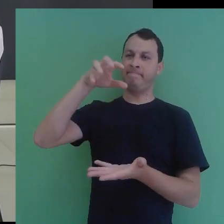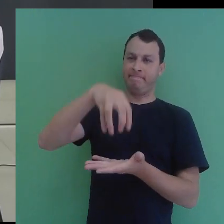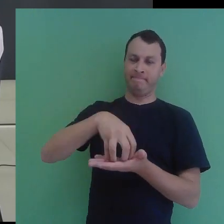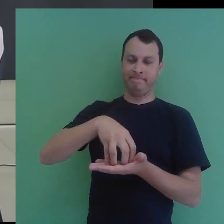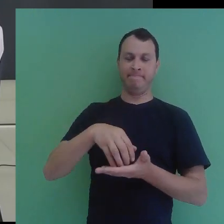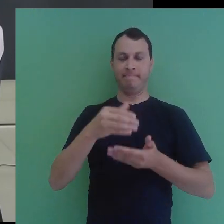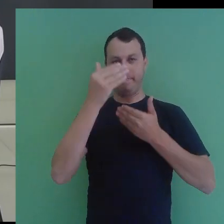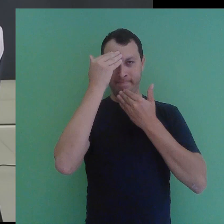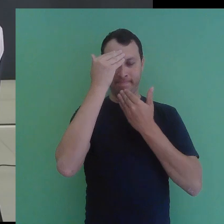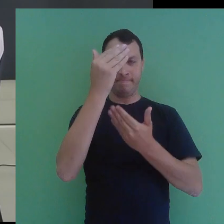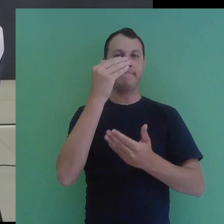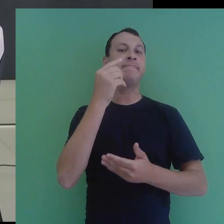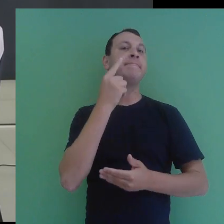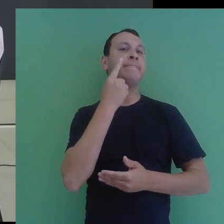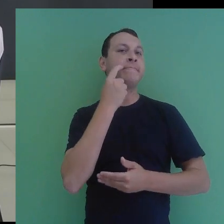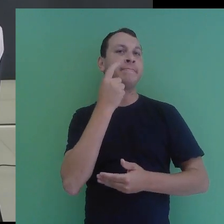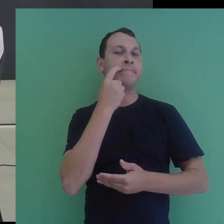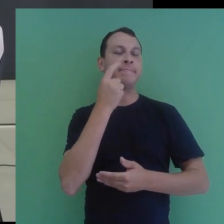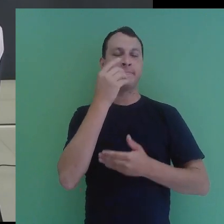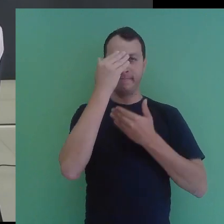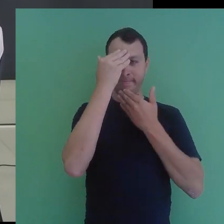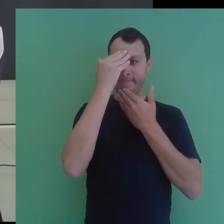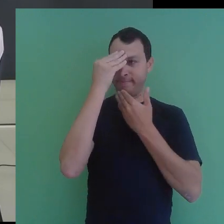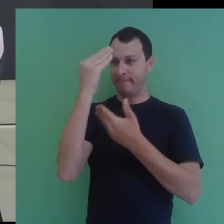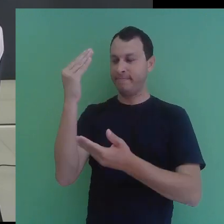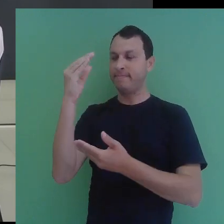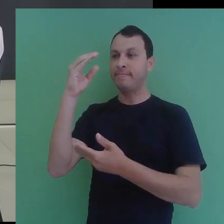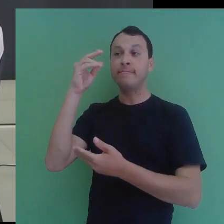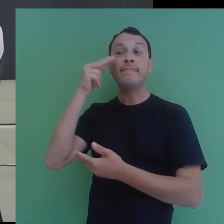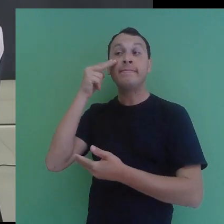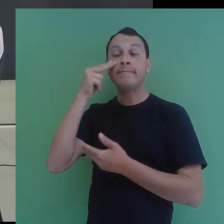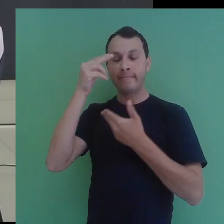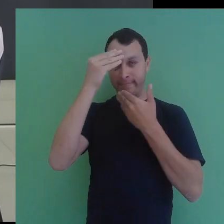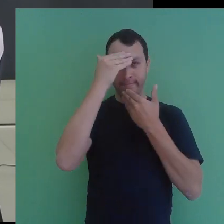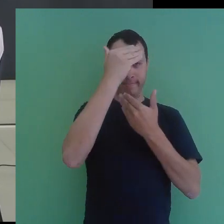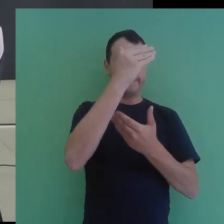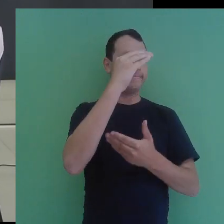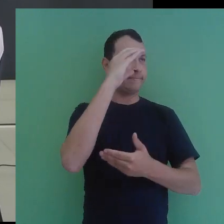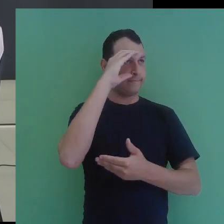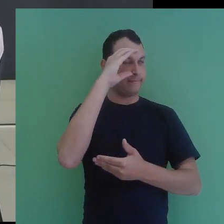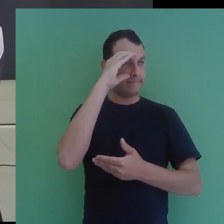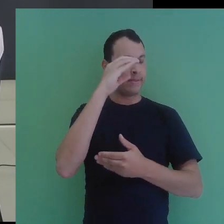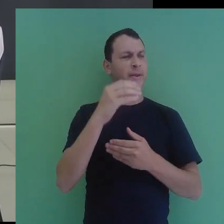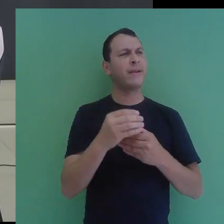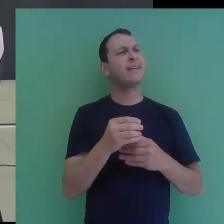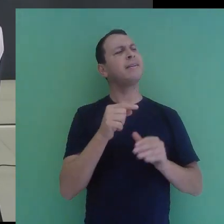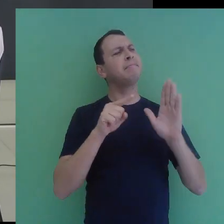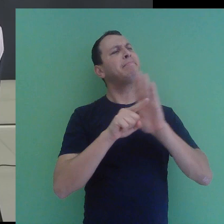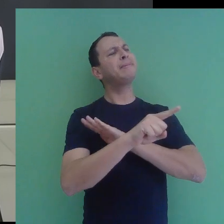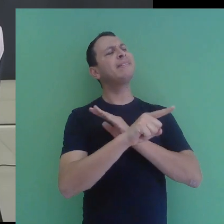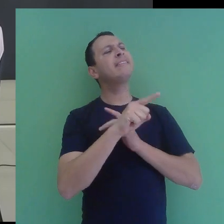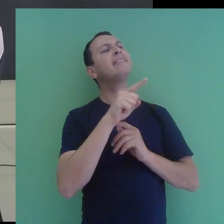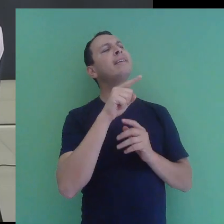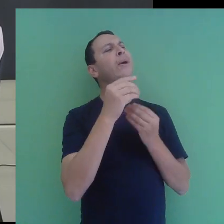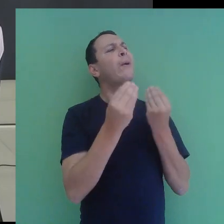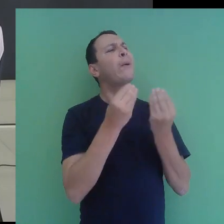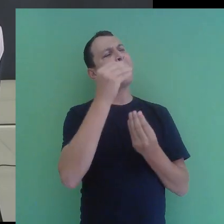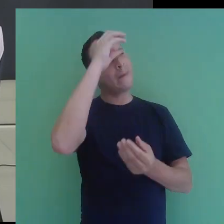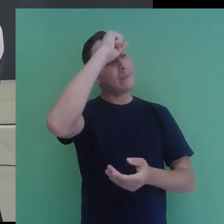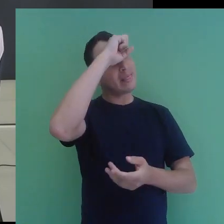Cássio. E eu gostaria de iniciar perguntando para você como que foi para você aprender Libras, com quem que